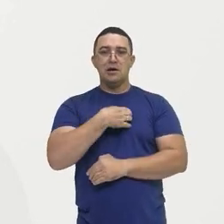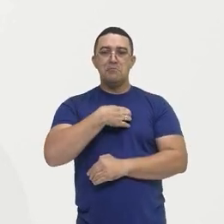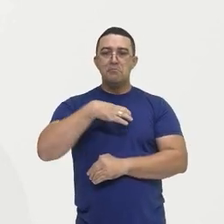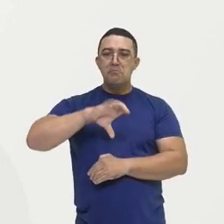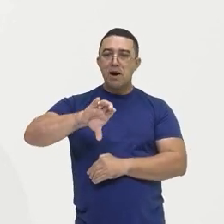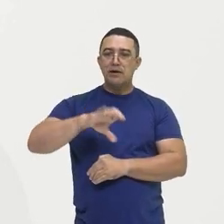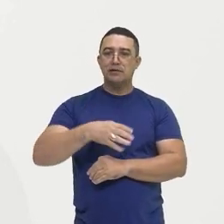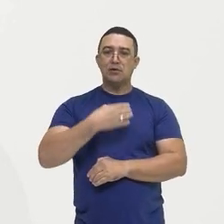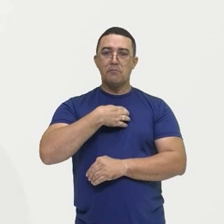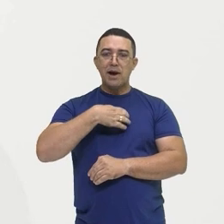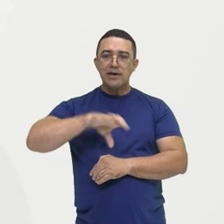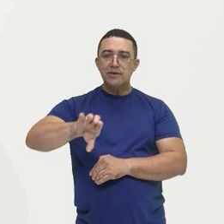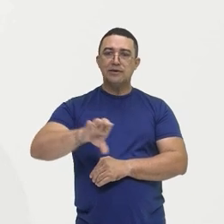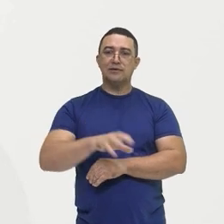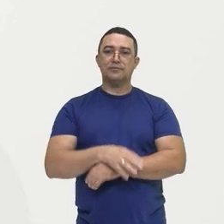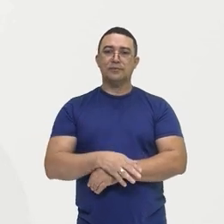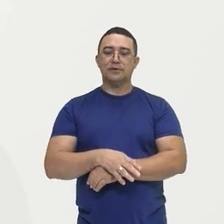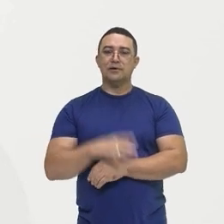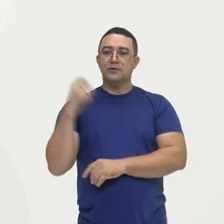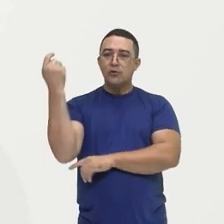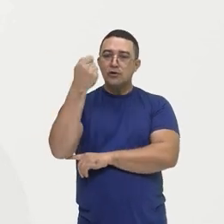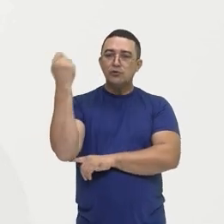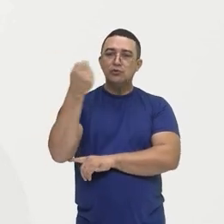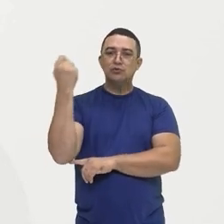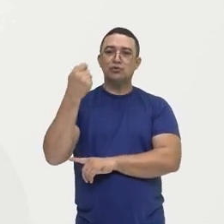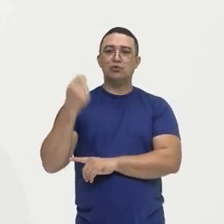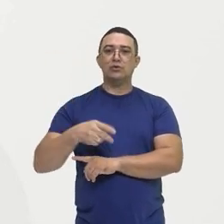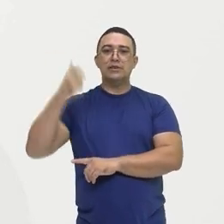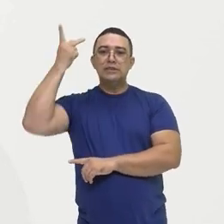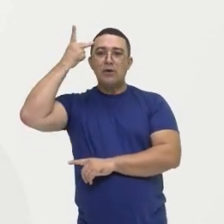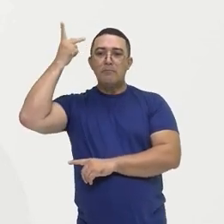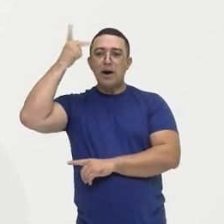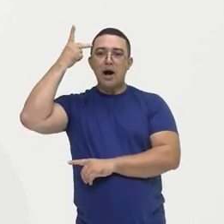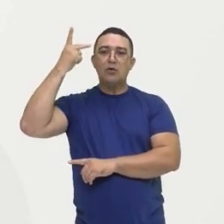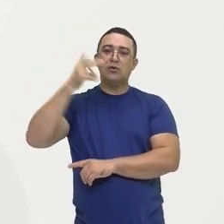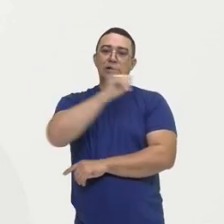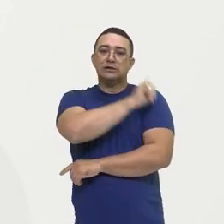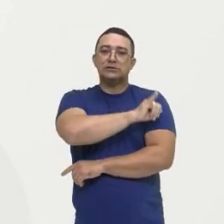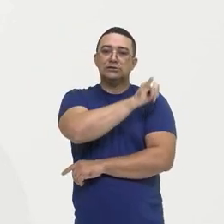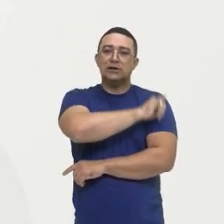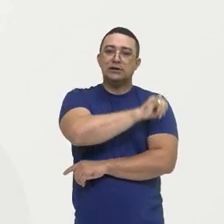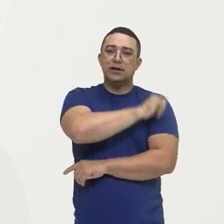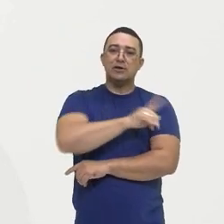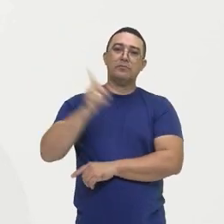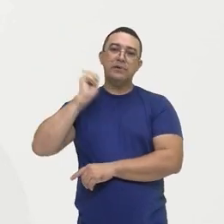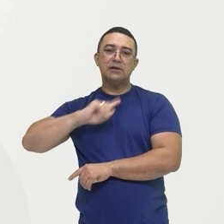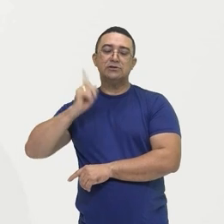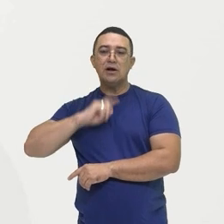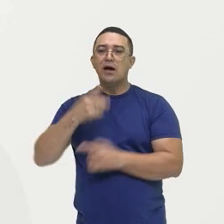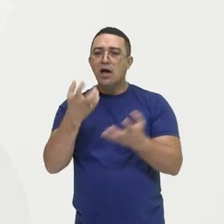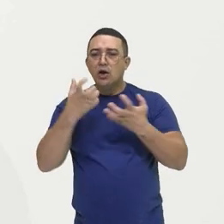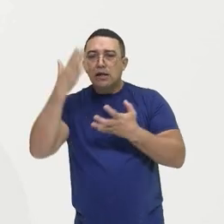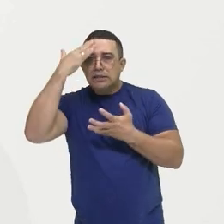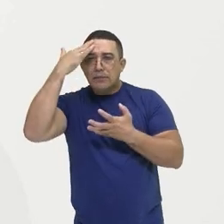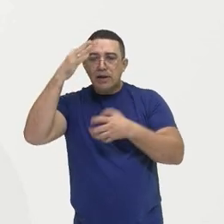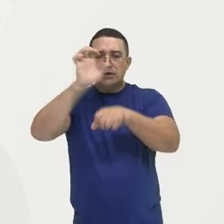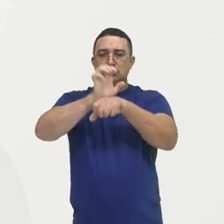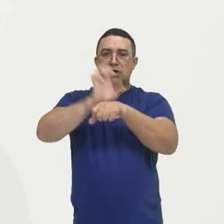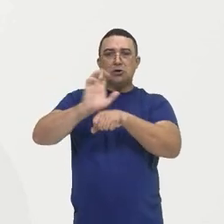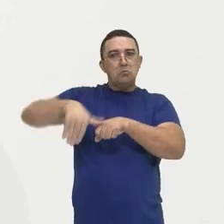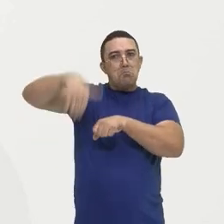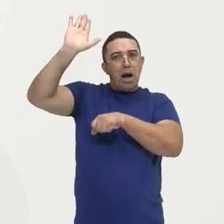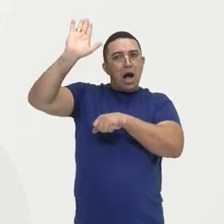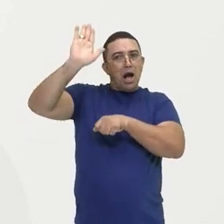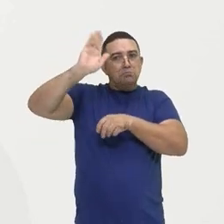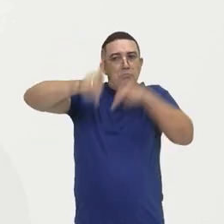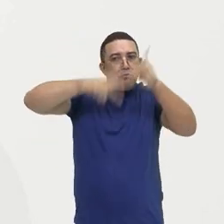outras informações. Ah, eu quero saber o estado brasileiro mais populoso. Aí aqui eu tenho a maior